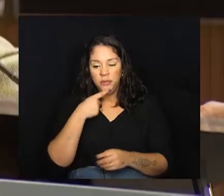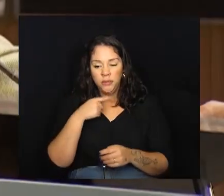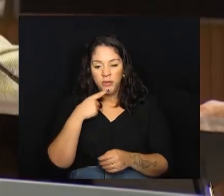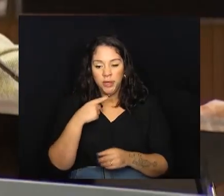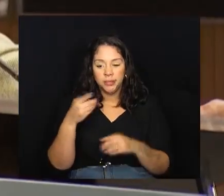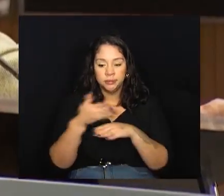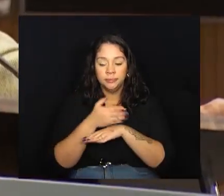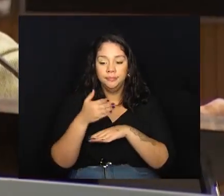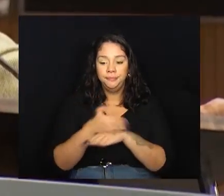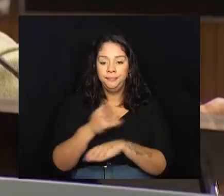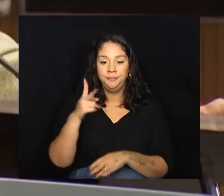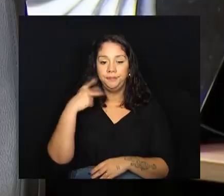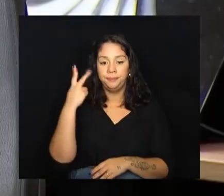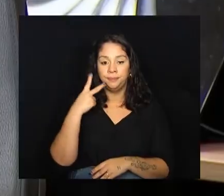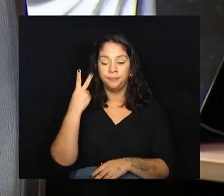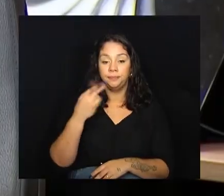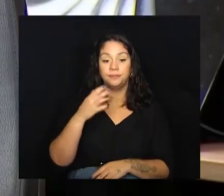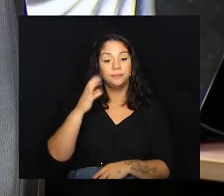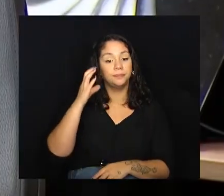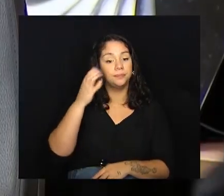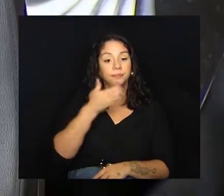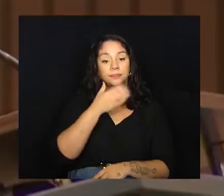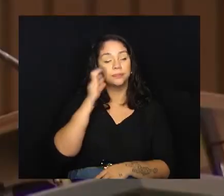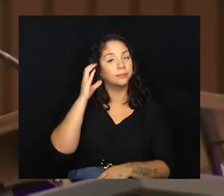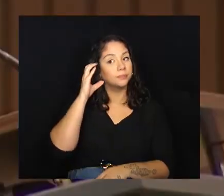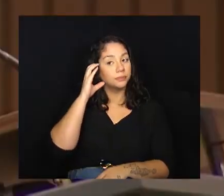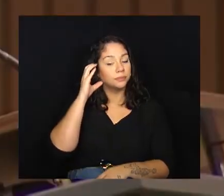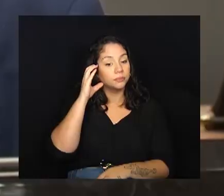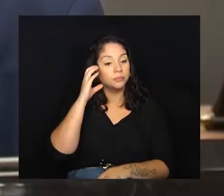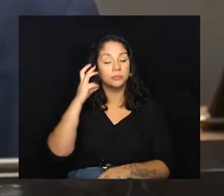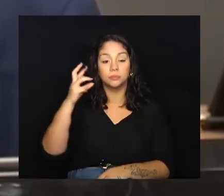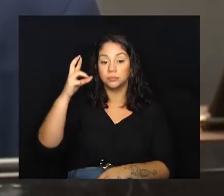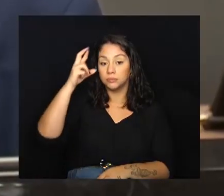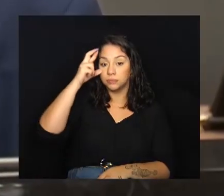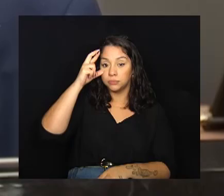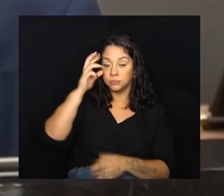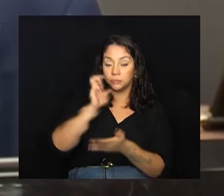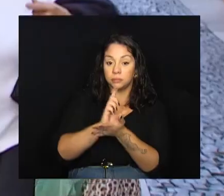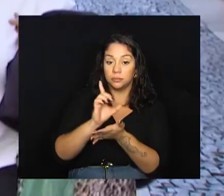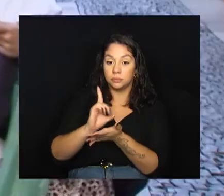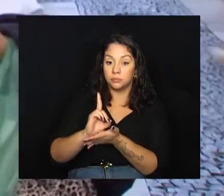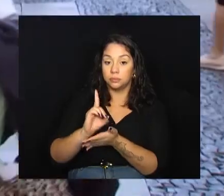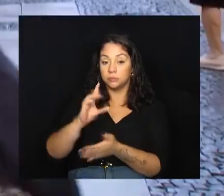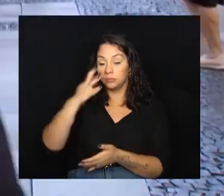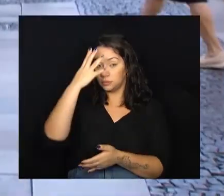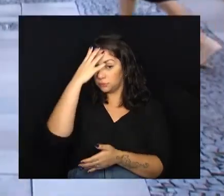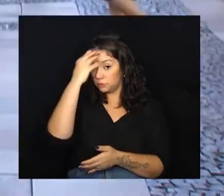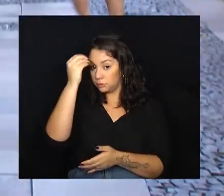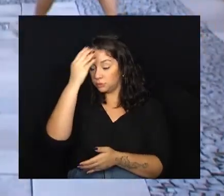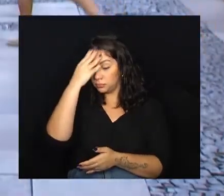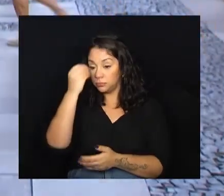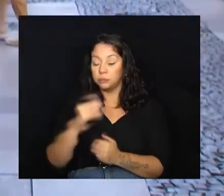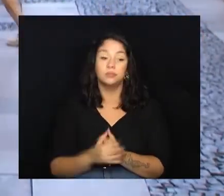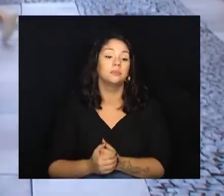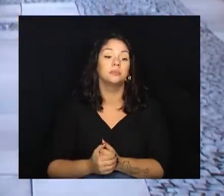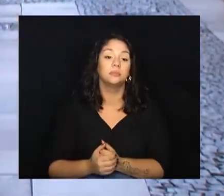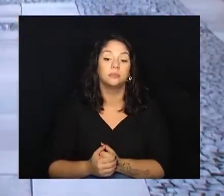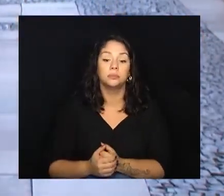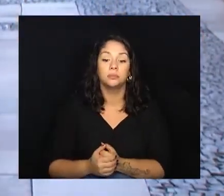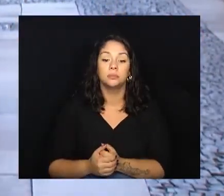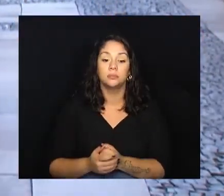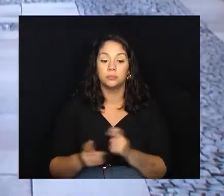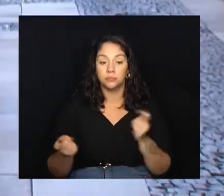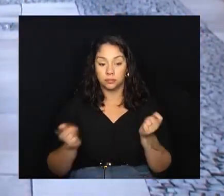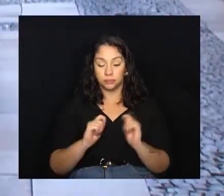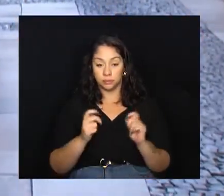como membros os vereadores nos Cirilo Carlinhos camelo Edson Ribeiro e Jair da farmácia dentre as competências da comissão